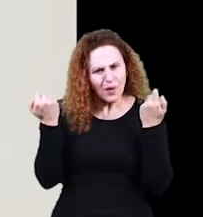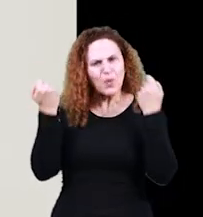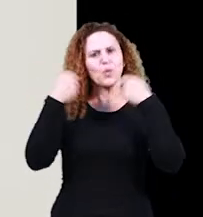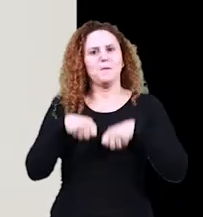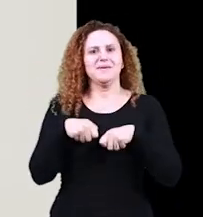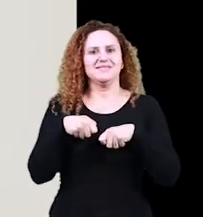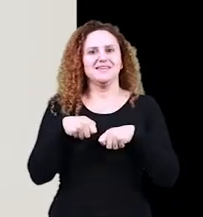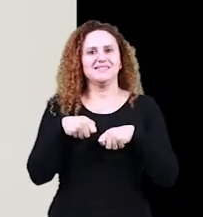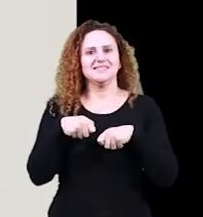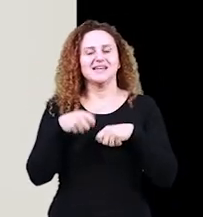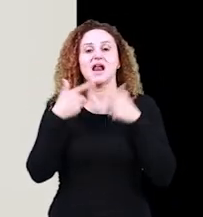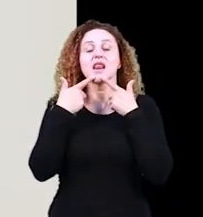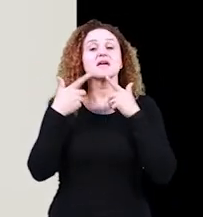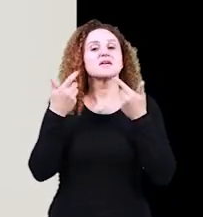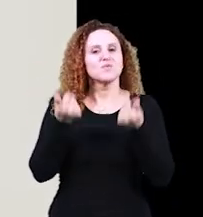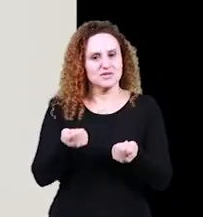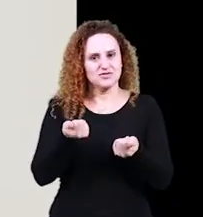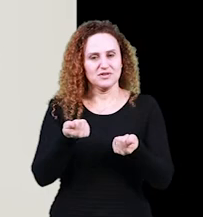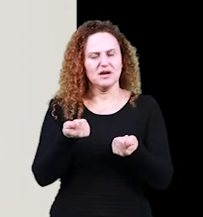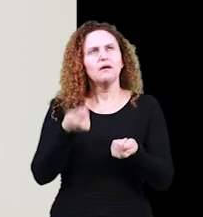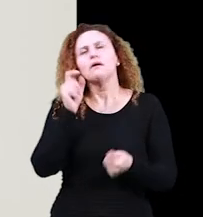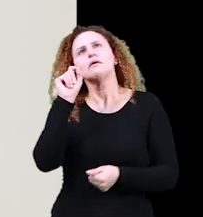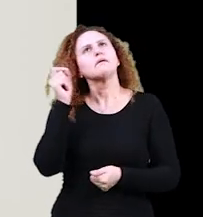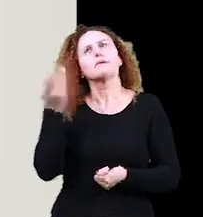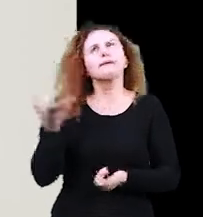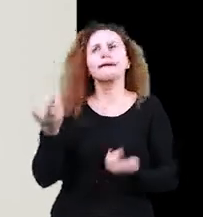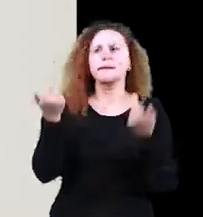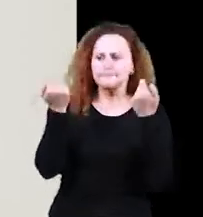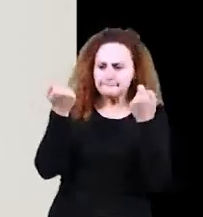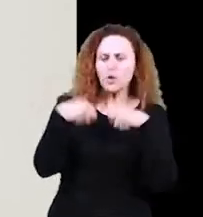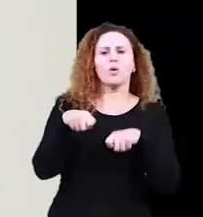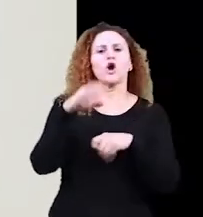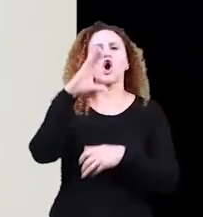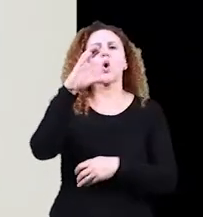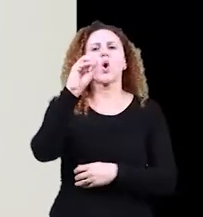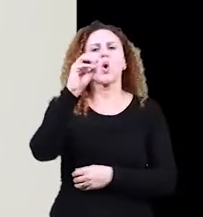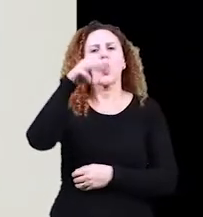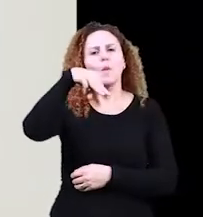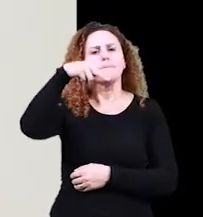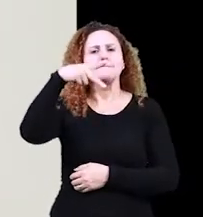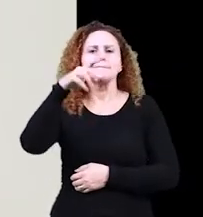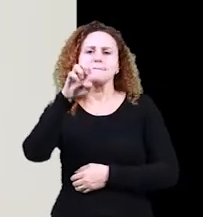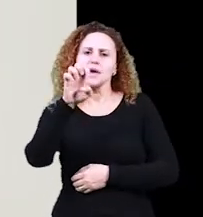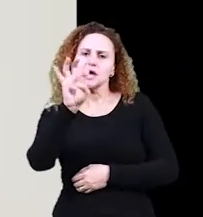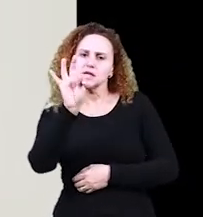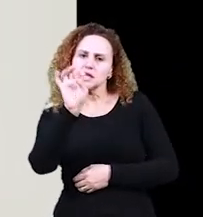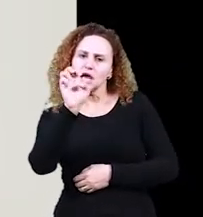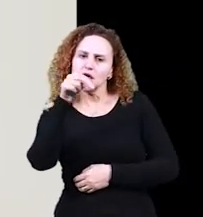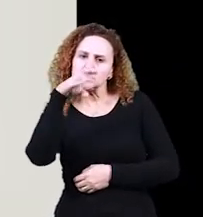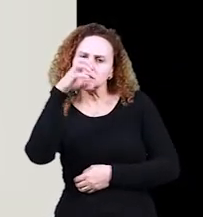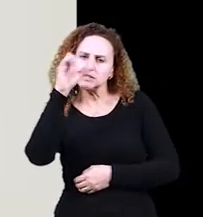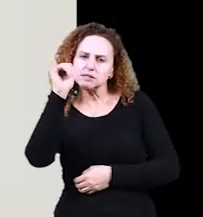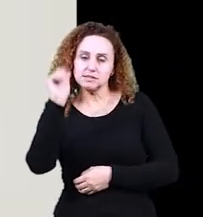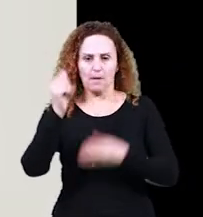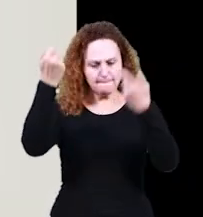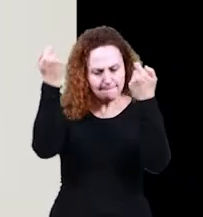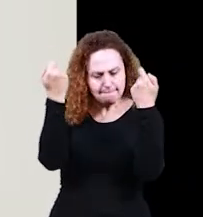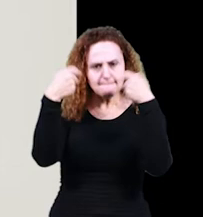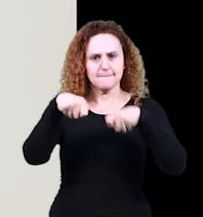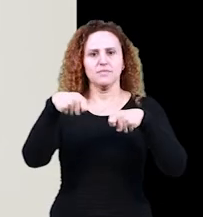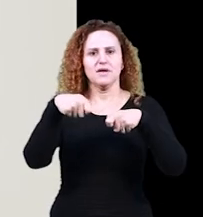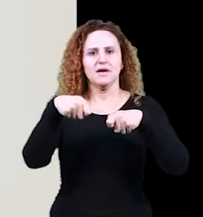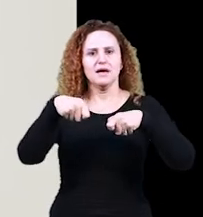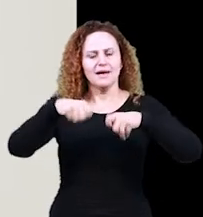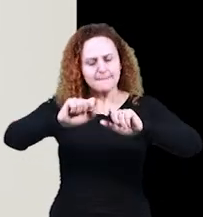linguística e o que é que a gente toma por competência linguística O que é que eu te chamo que entendem por competência linguística